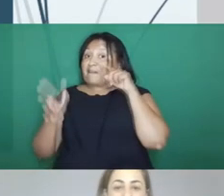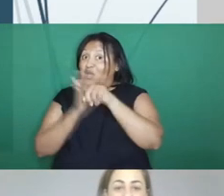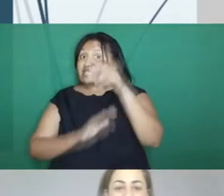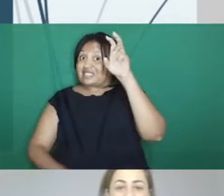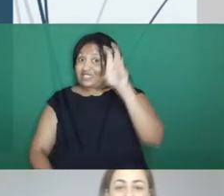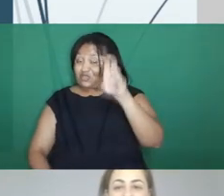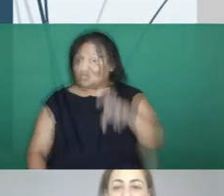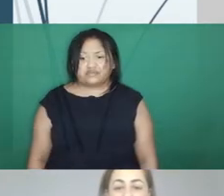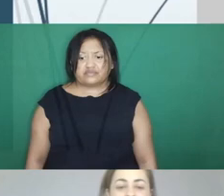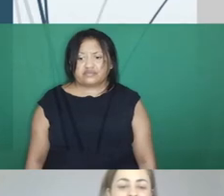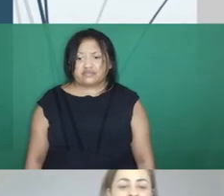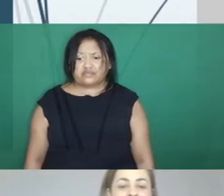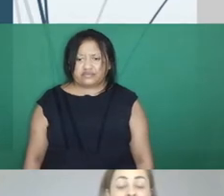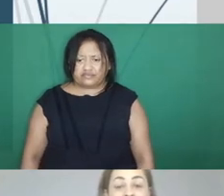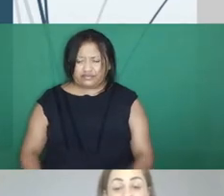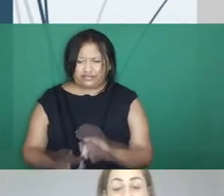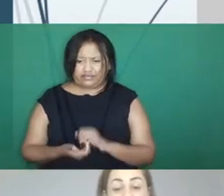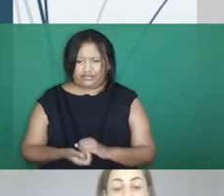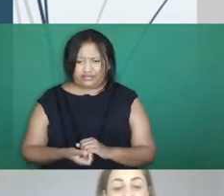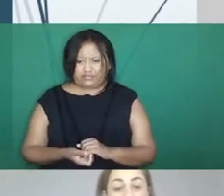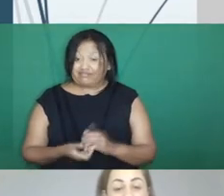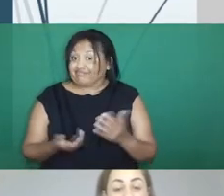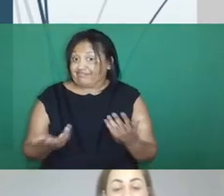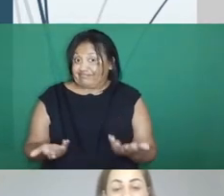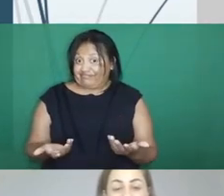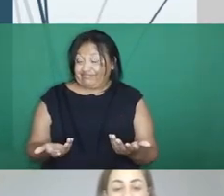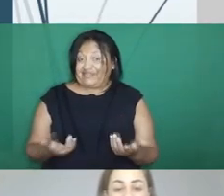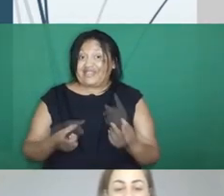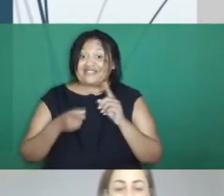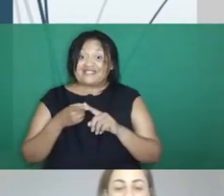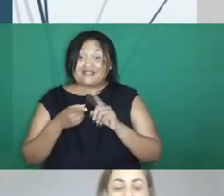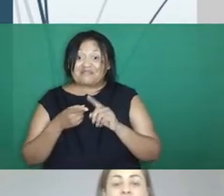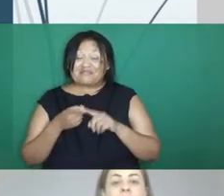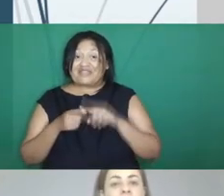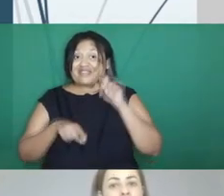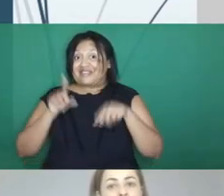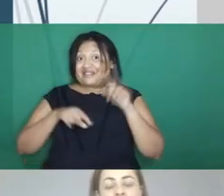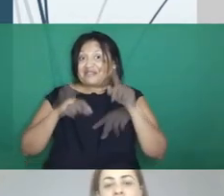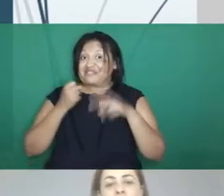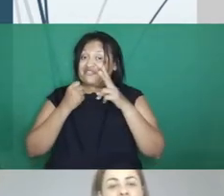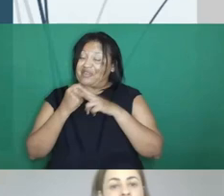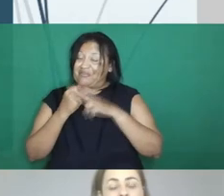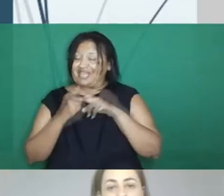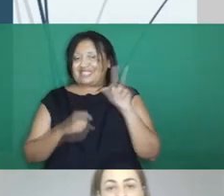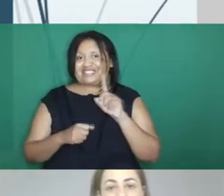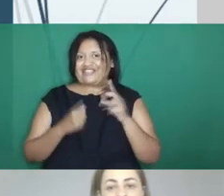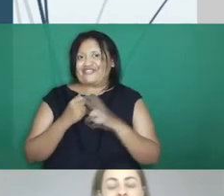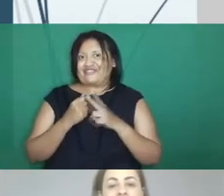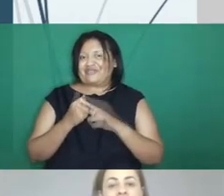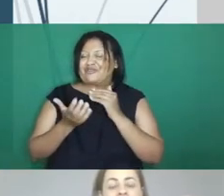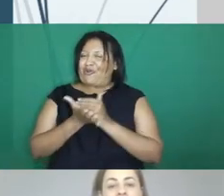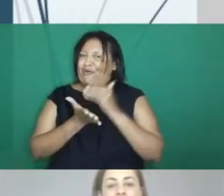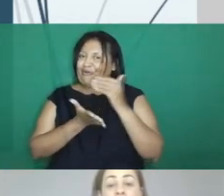para a próxima questão 5 então na questão 5 a gente tem uma imagem né também elementos verbais e não verbais